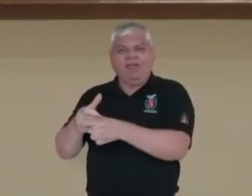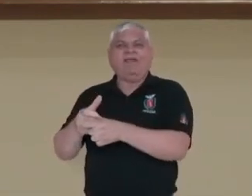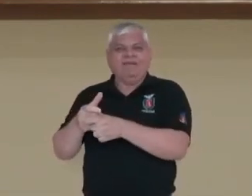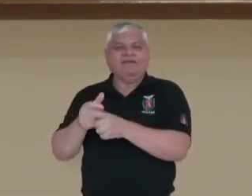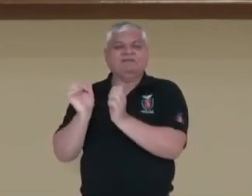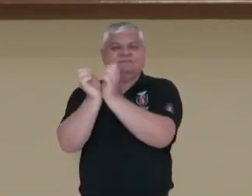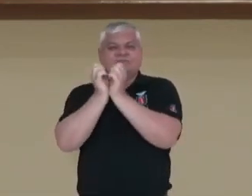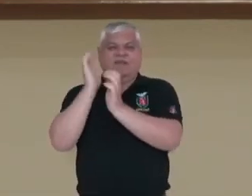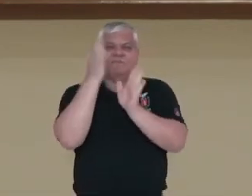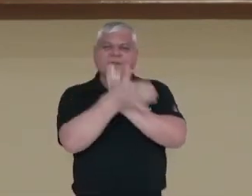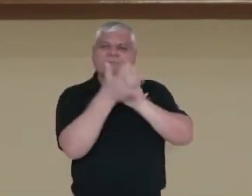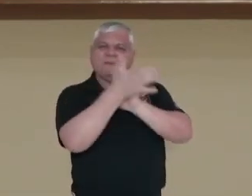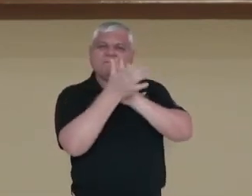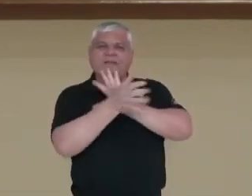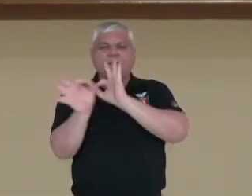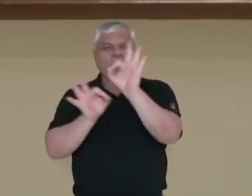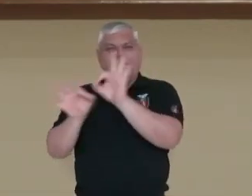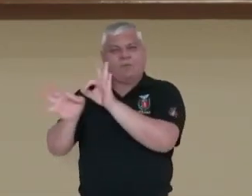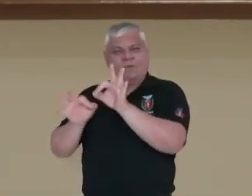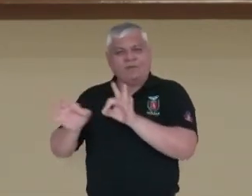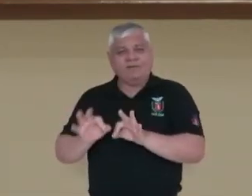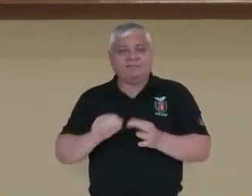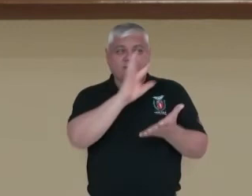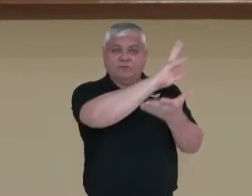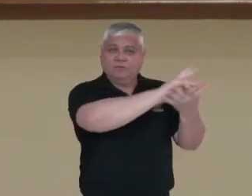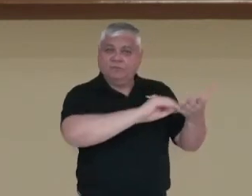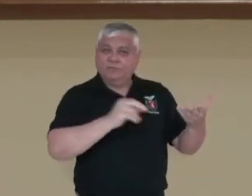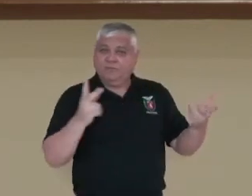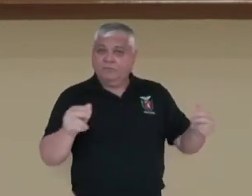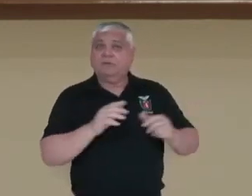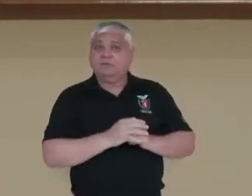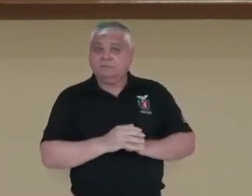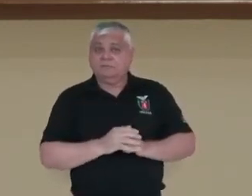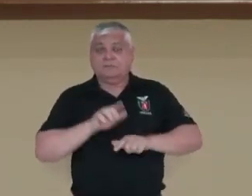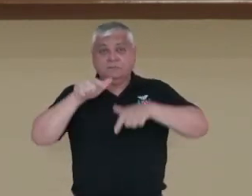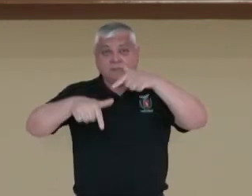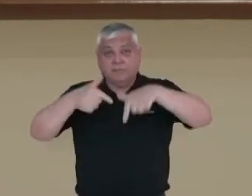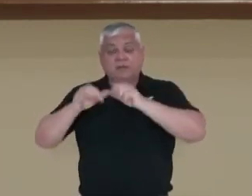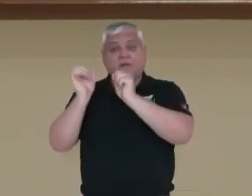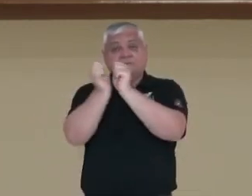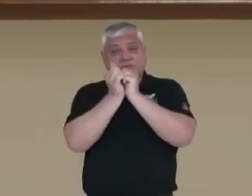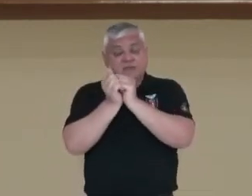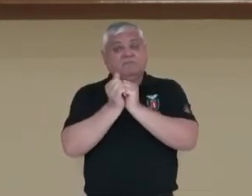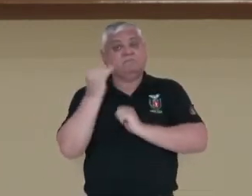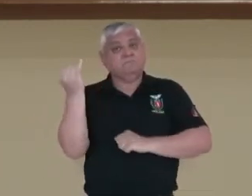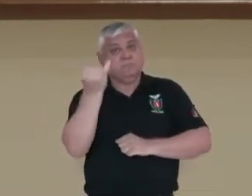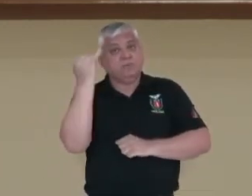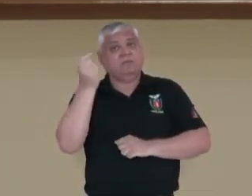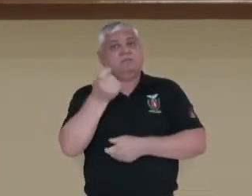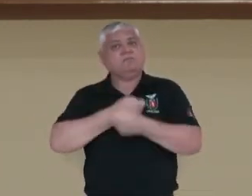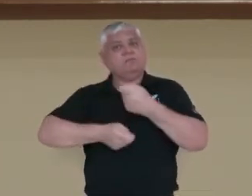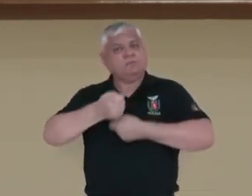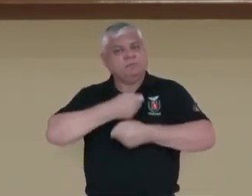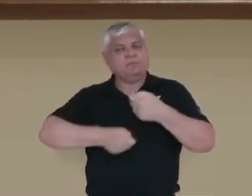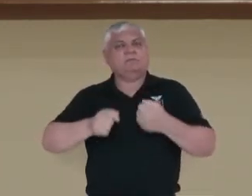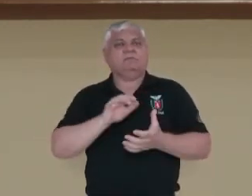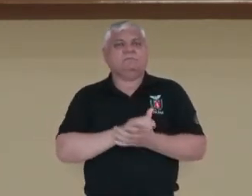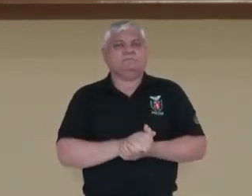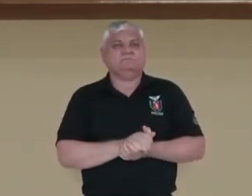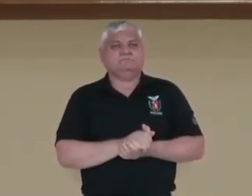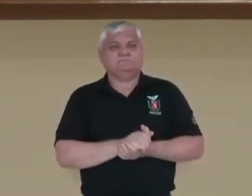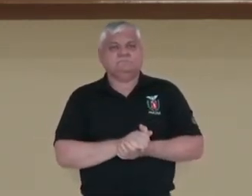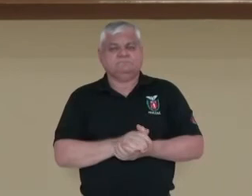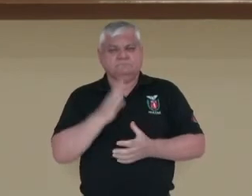também se organizar. E lembrando que o trabalho escravo era a base da nossa economia nesse período, né? Você sabe o